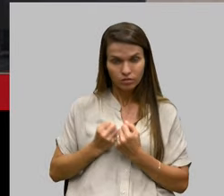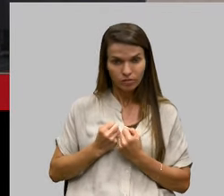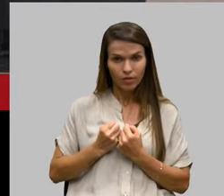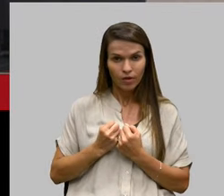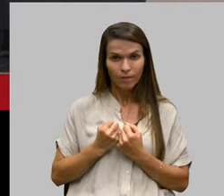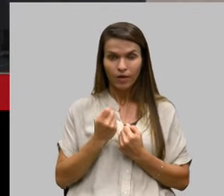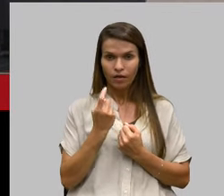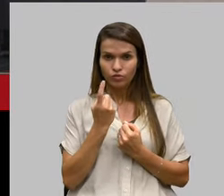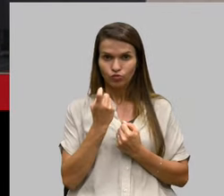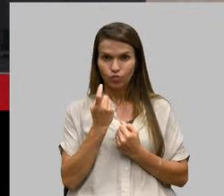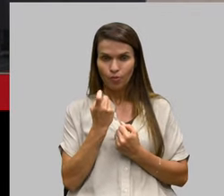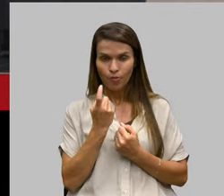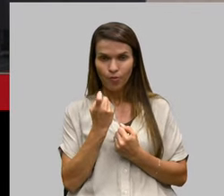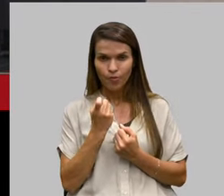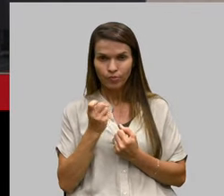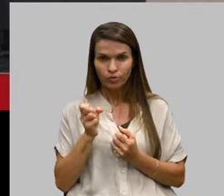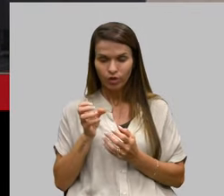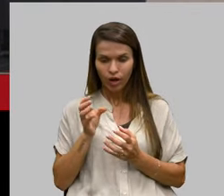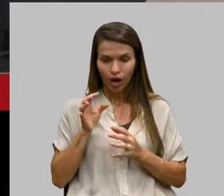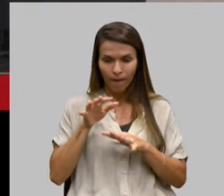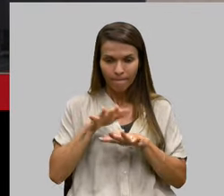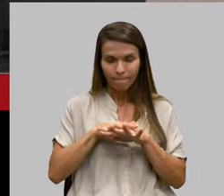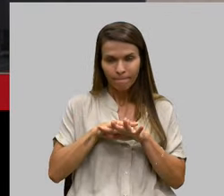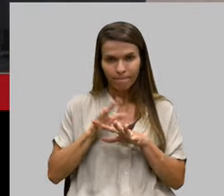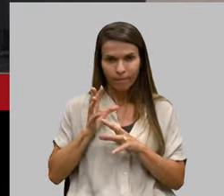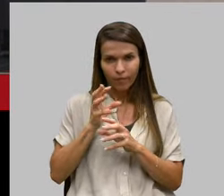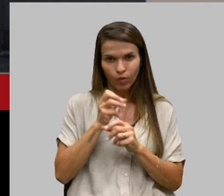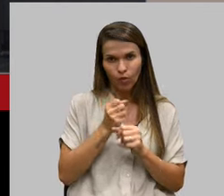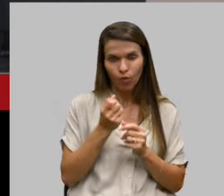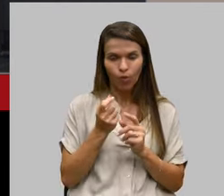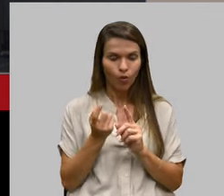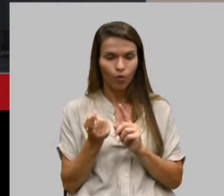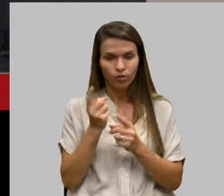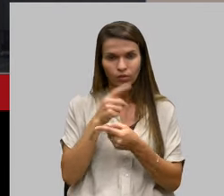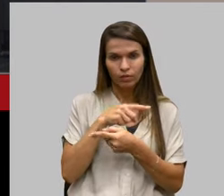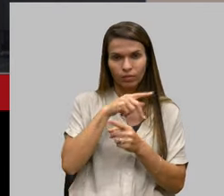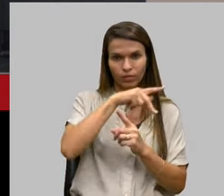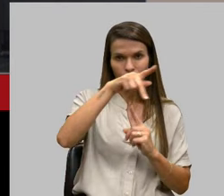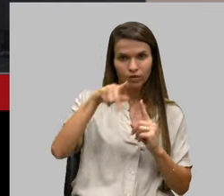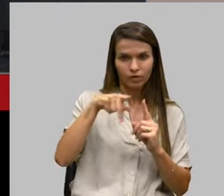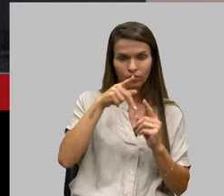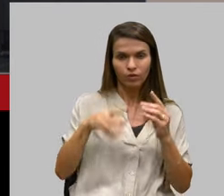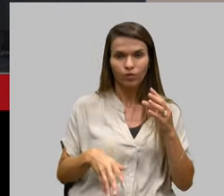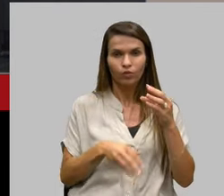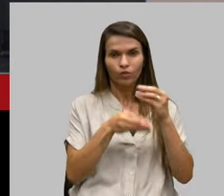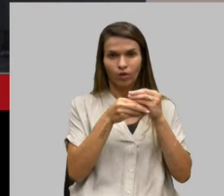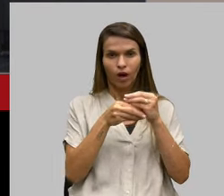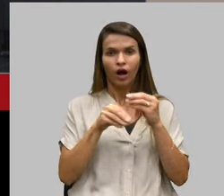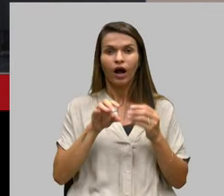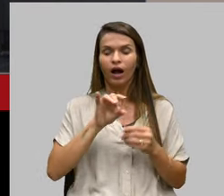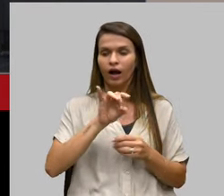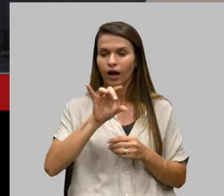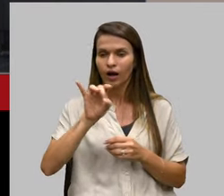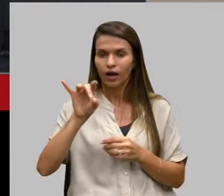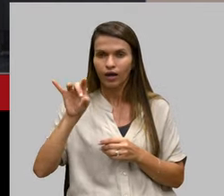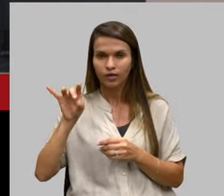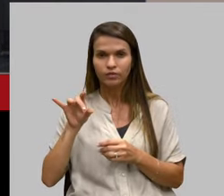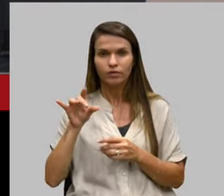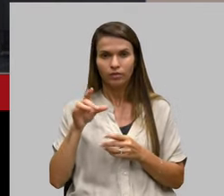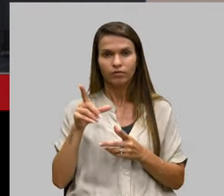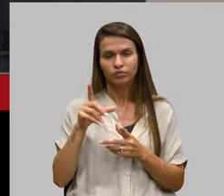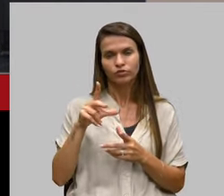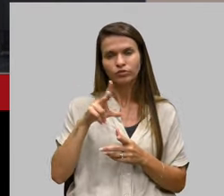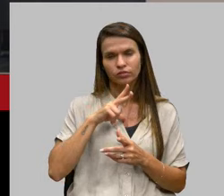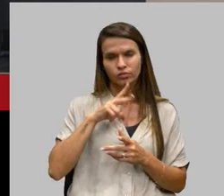conta ao contrário do do da previdência complementar o que cada um é dono do seu quinhão né quanto eu